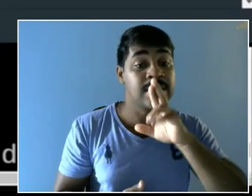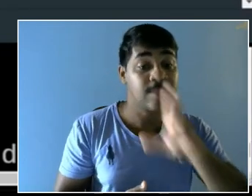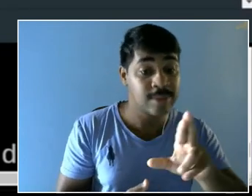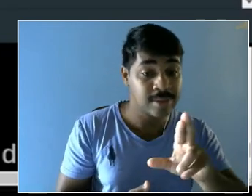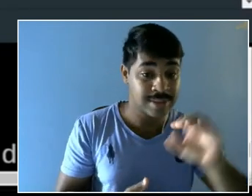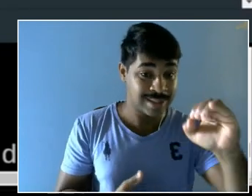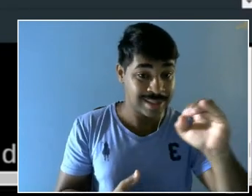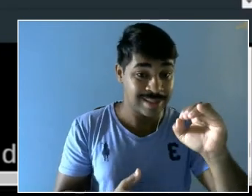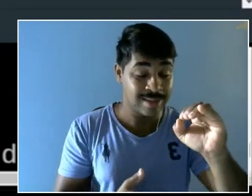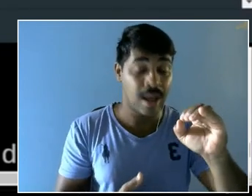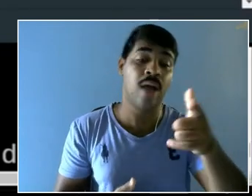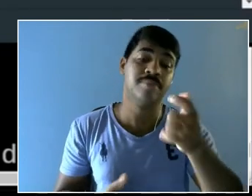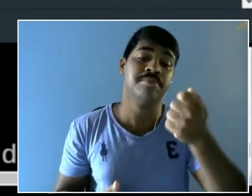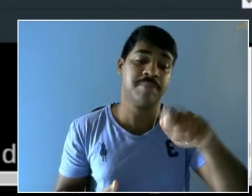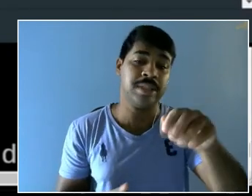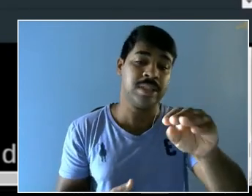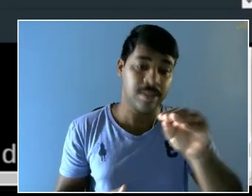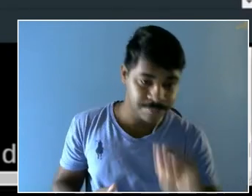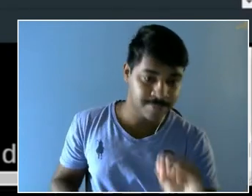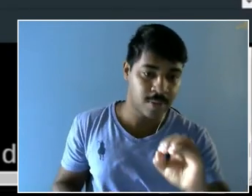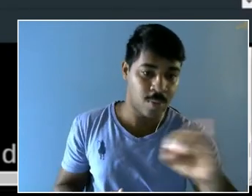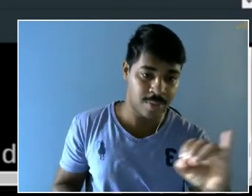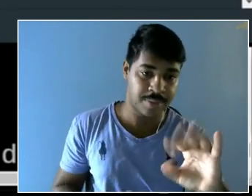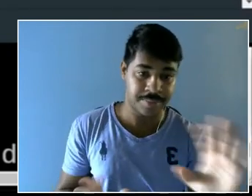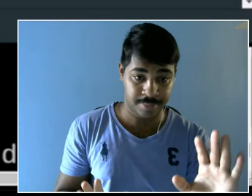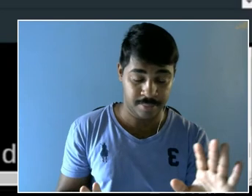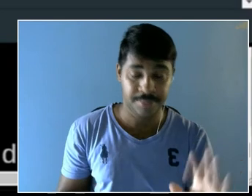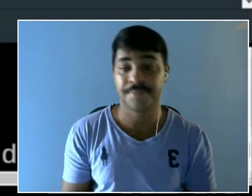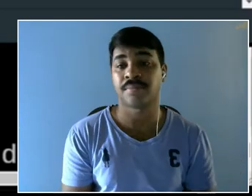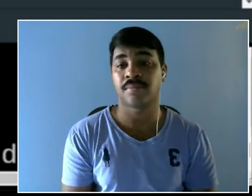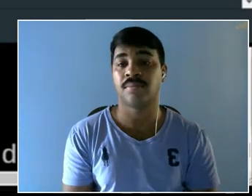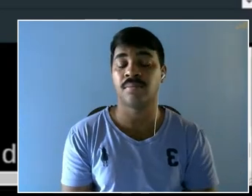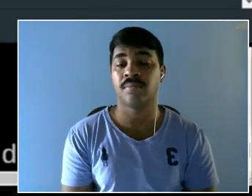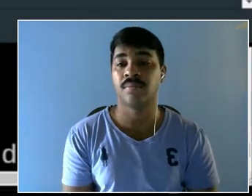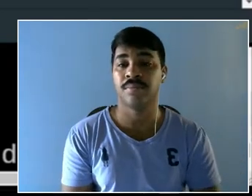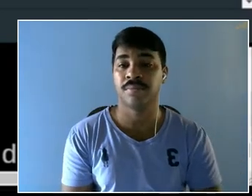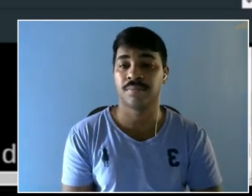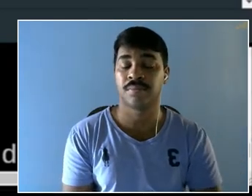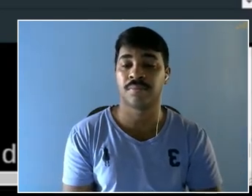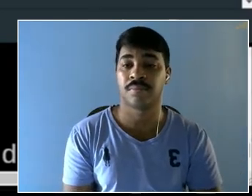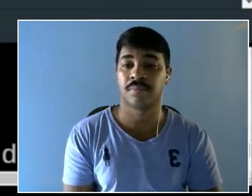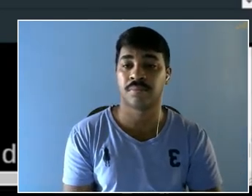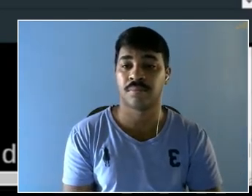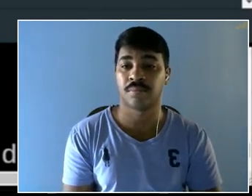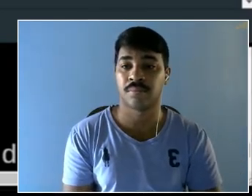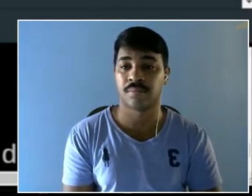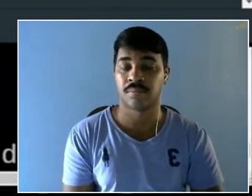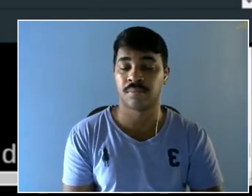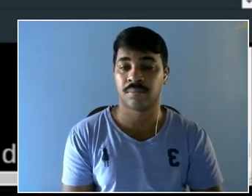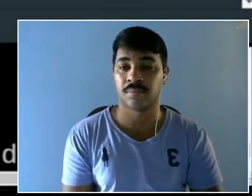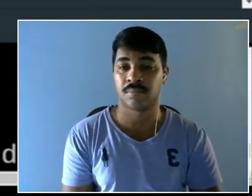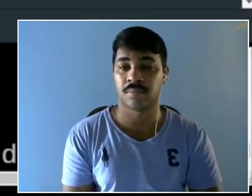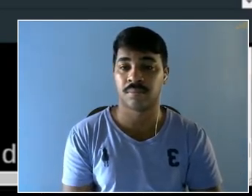igual ao valor à direita, certo? Então, isso aqui vai dar verdadeiro ou falso. Como aqui o valor